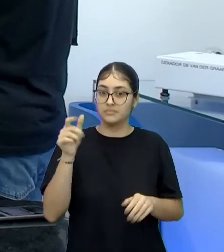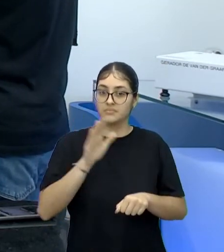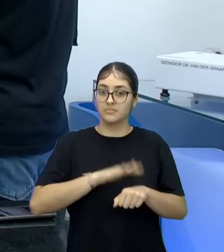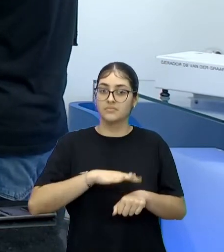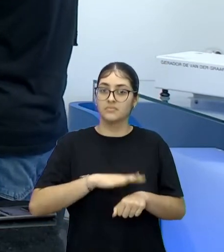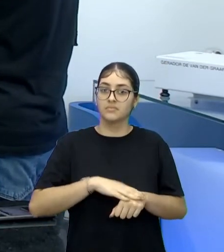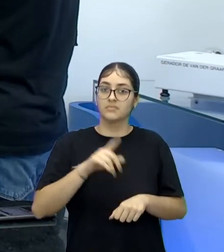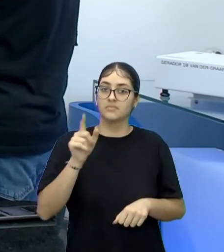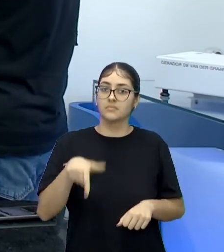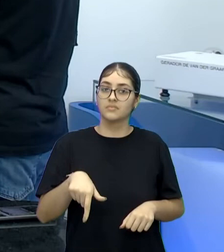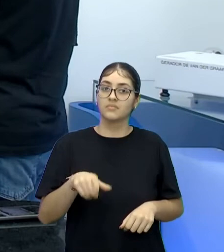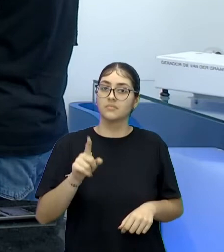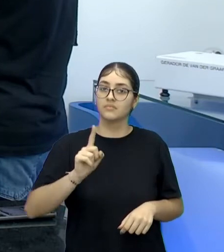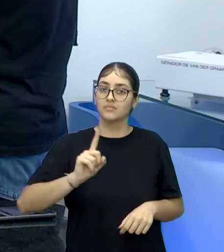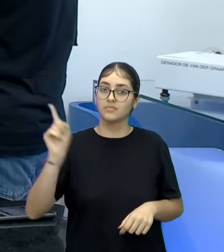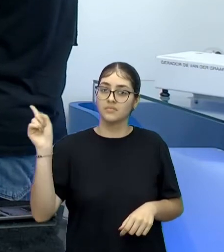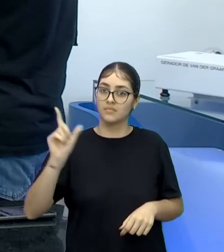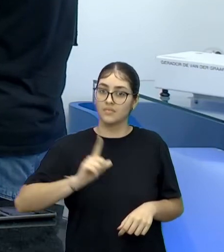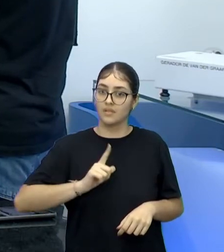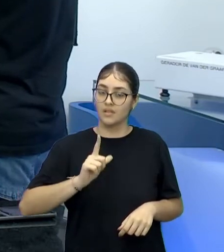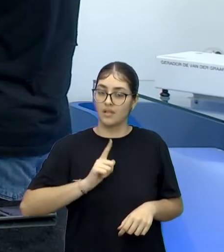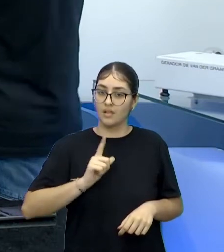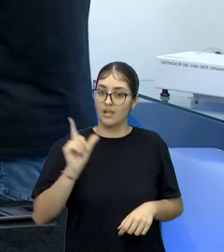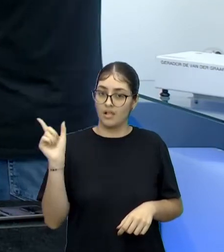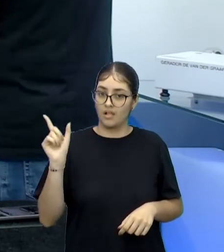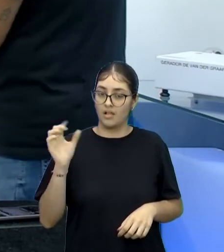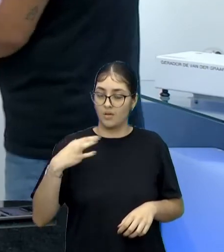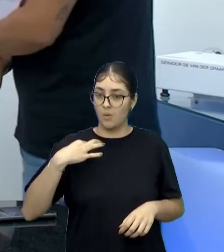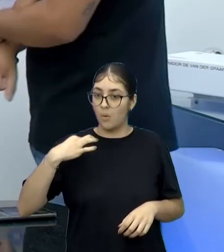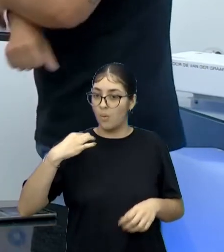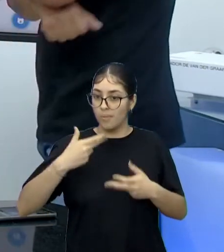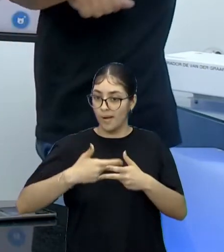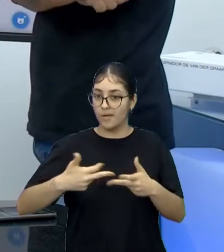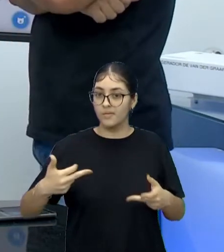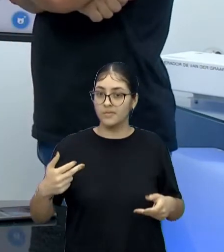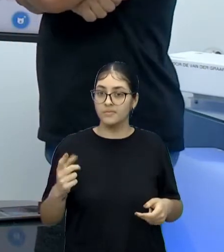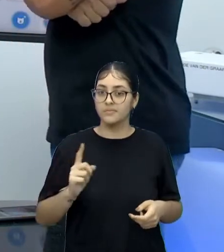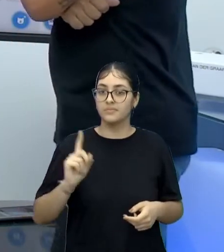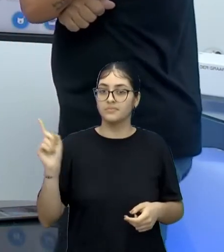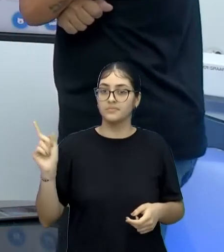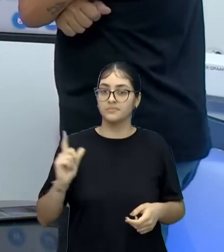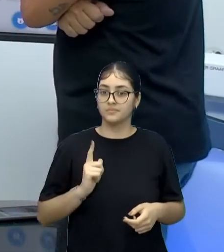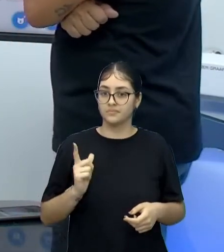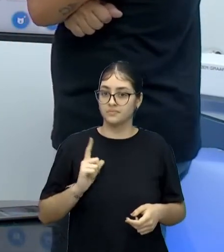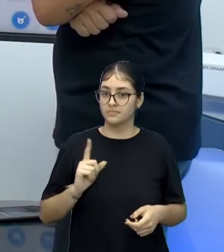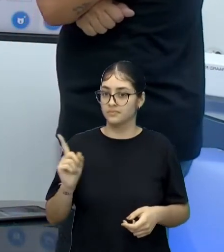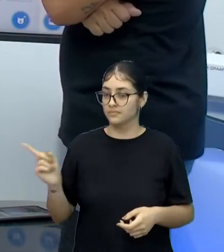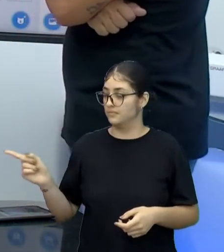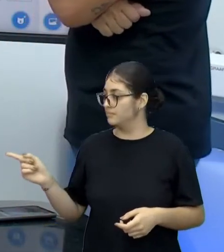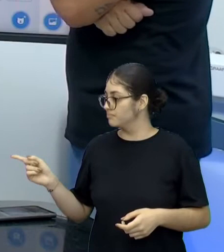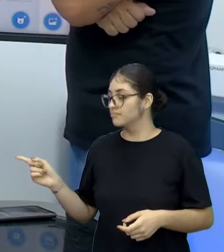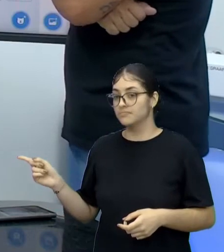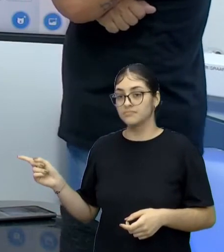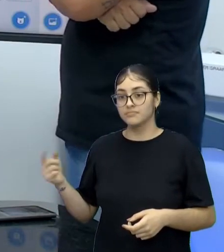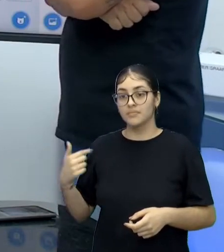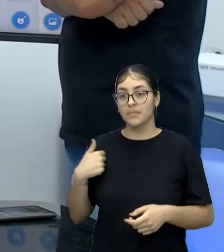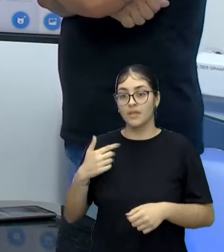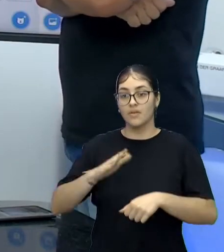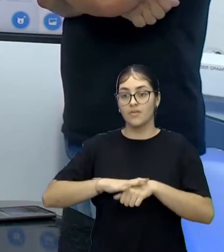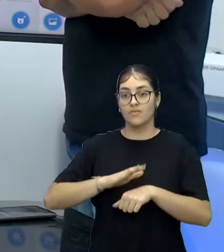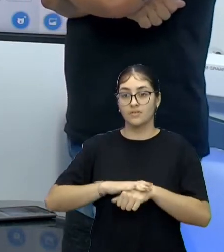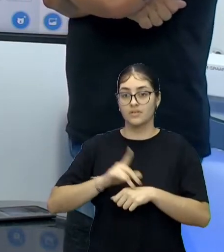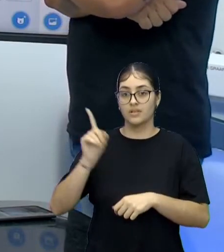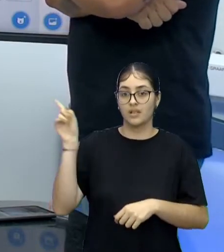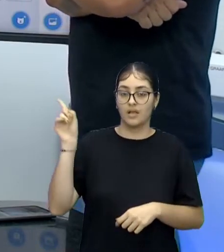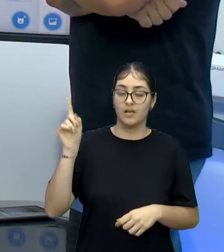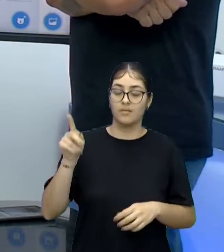Tony, é ali onde a gente tem as fantasias, essas coisas aqui no fundo, ó, eu desenhei lá no